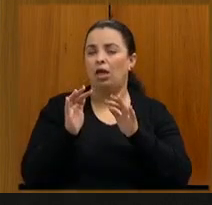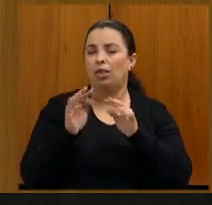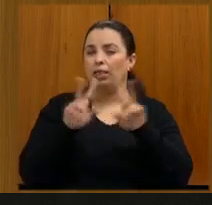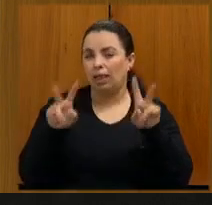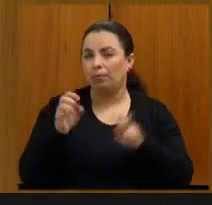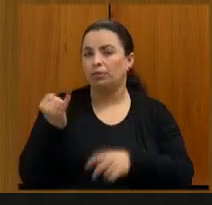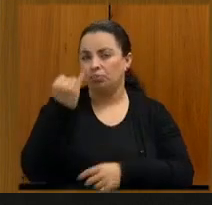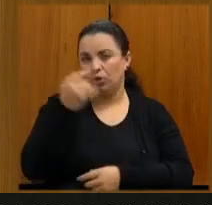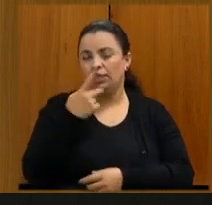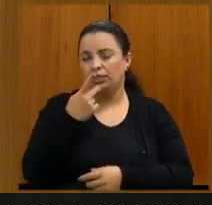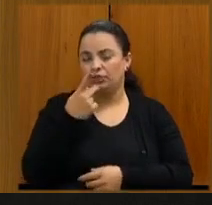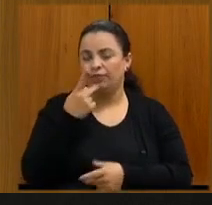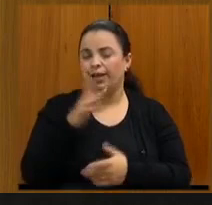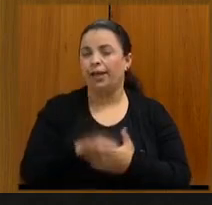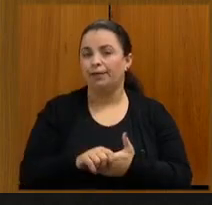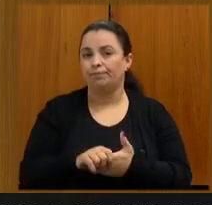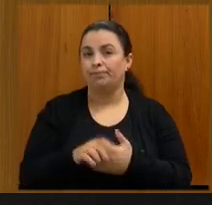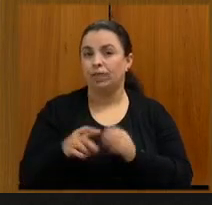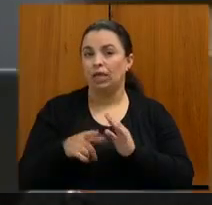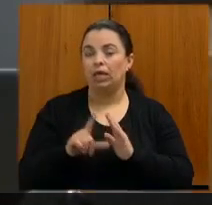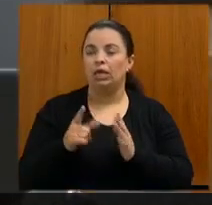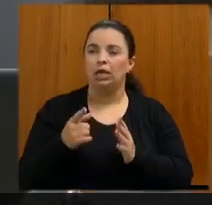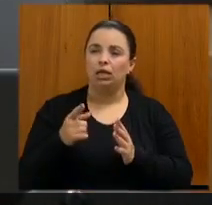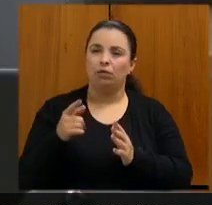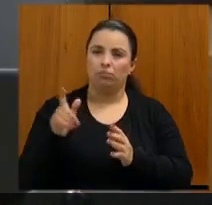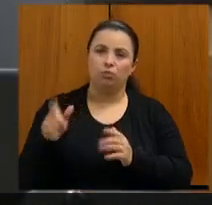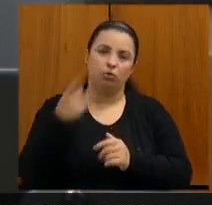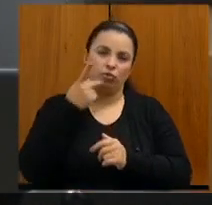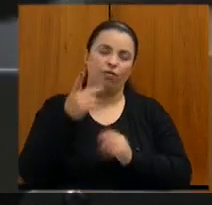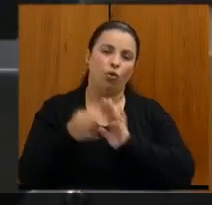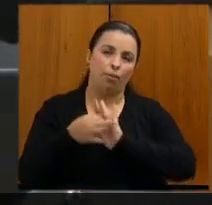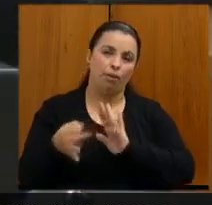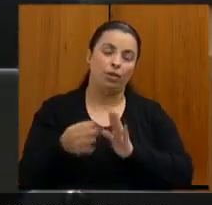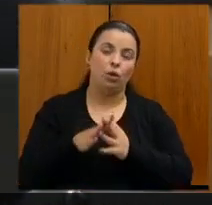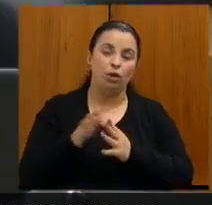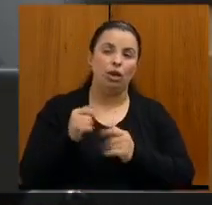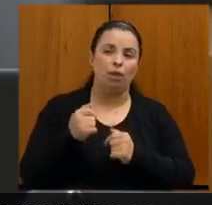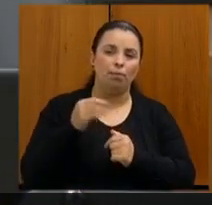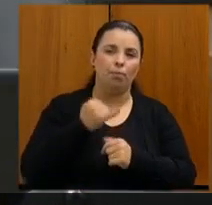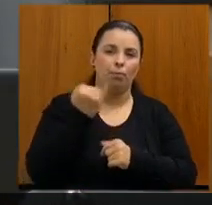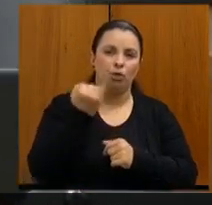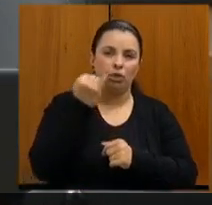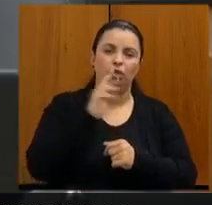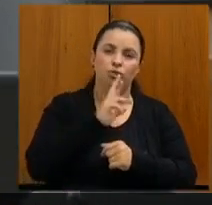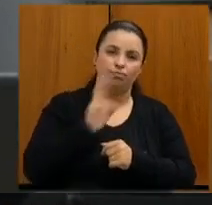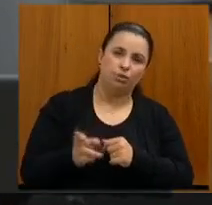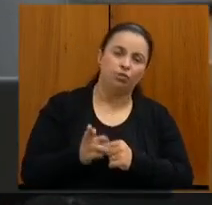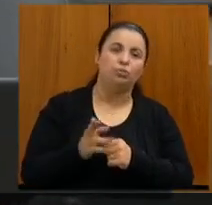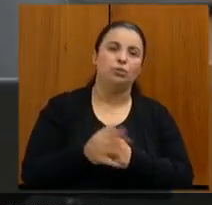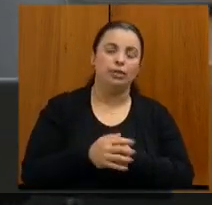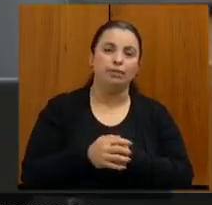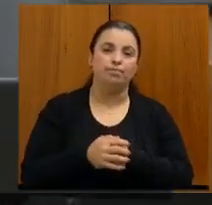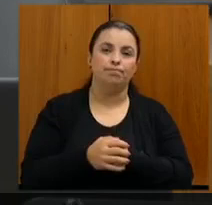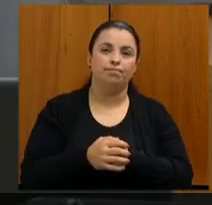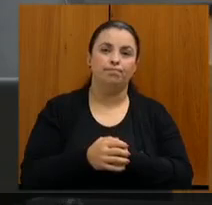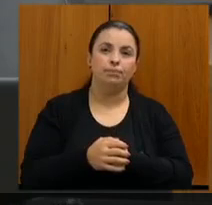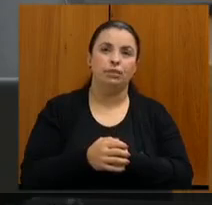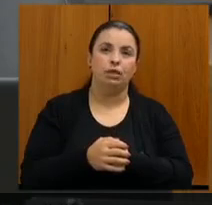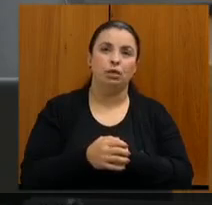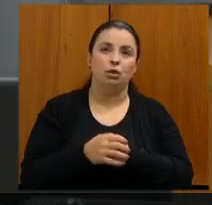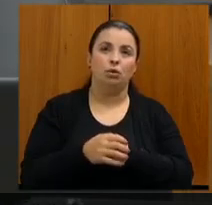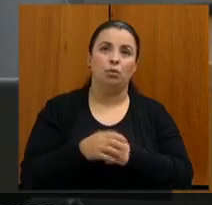foram apresentadas né Eu acho legal fazer essa esse comentário